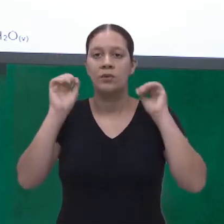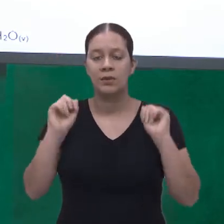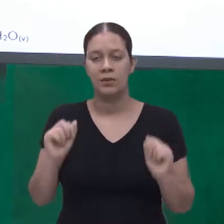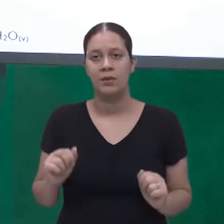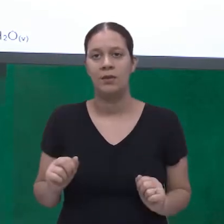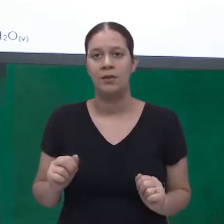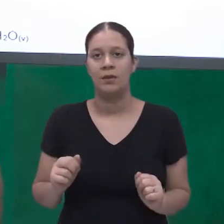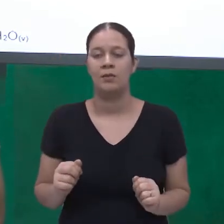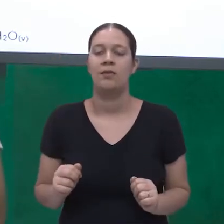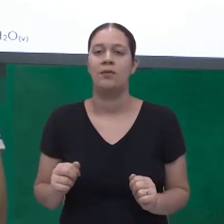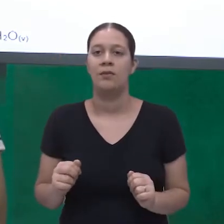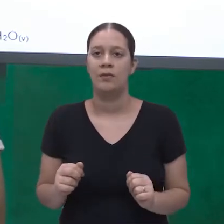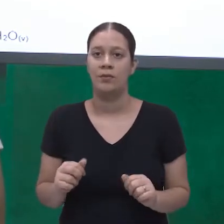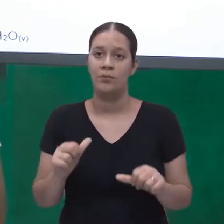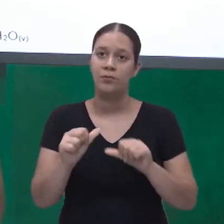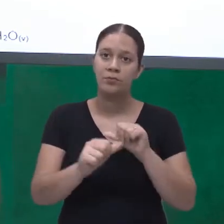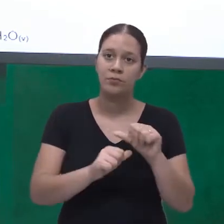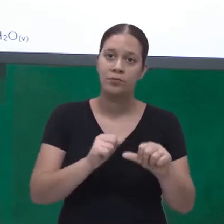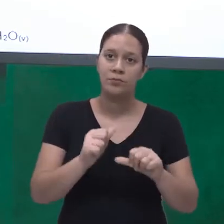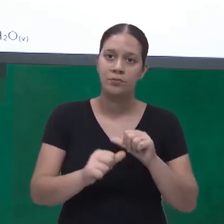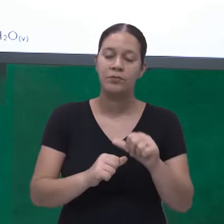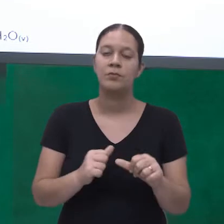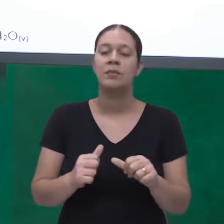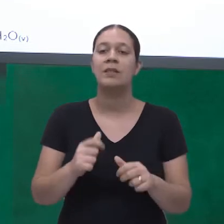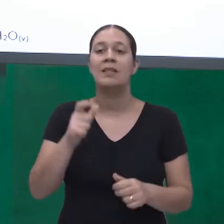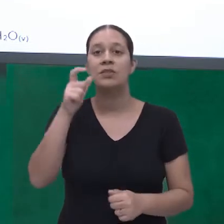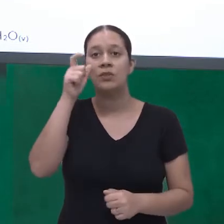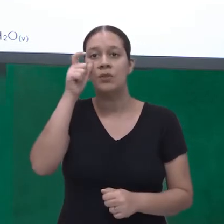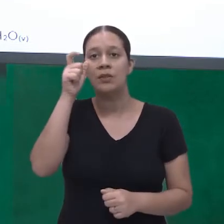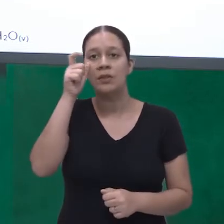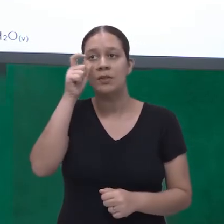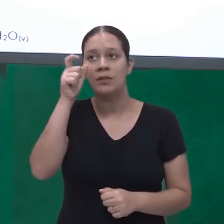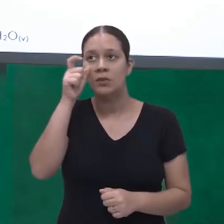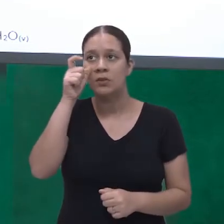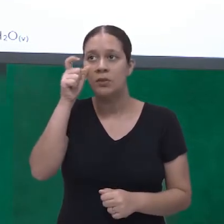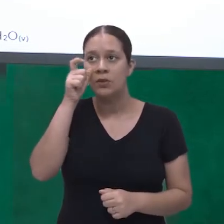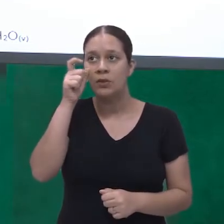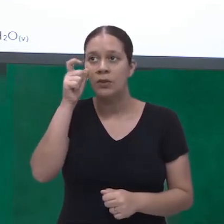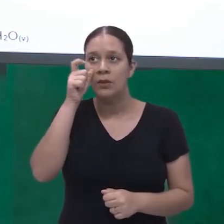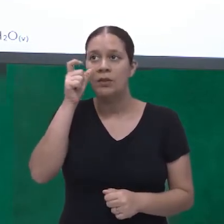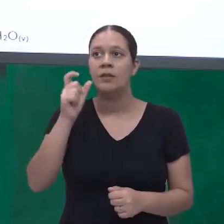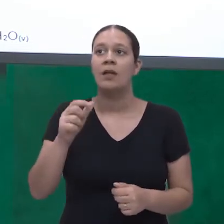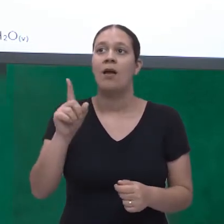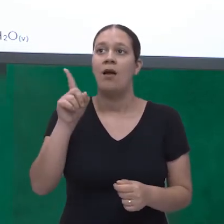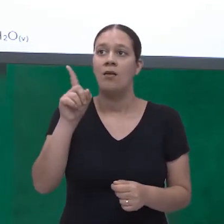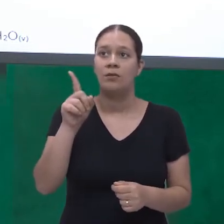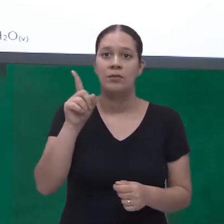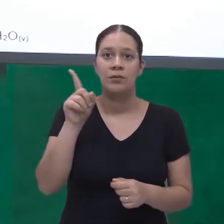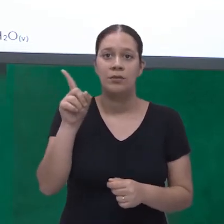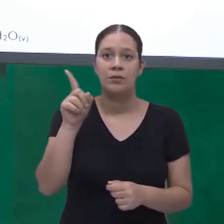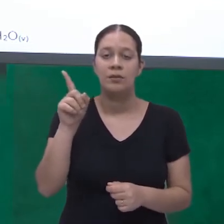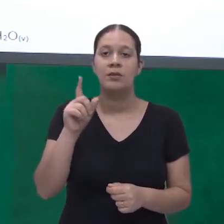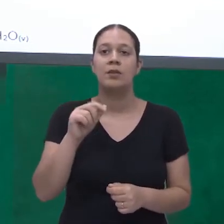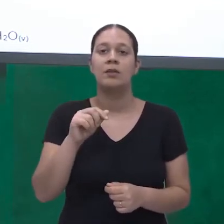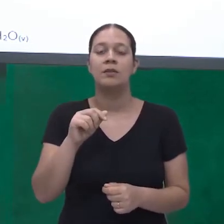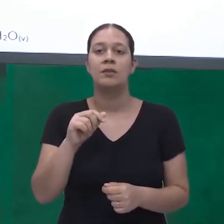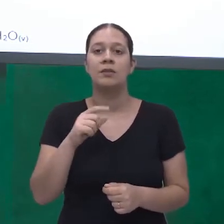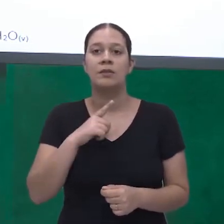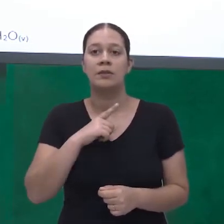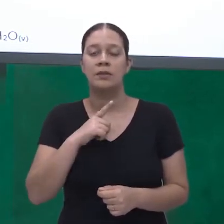a bagunça aumente. Um fato interessante é que C10H8 é a